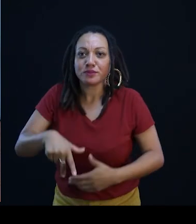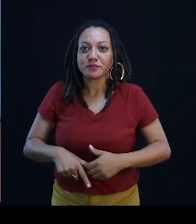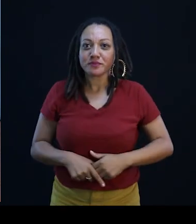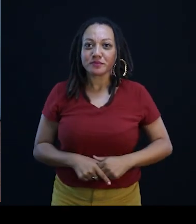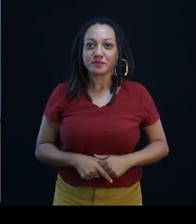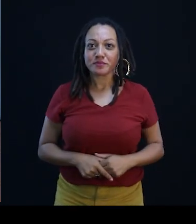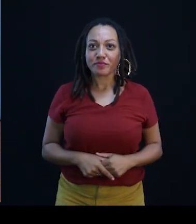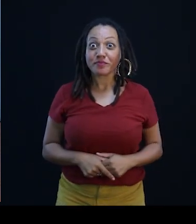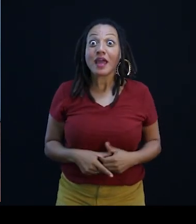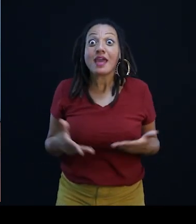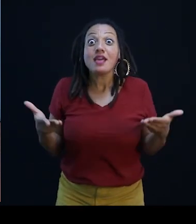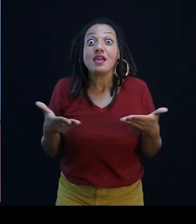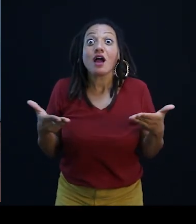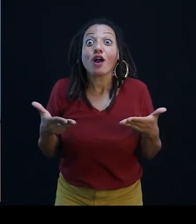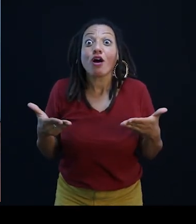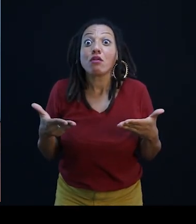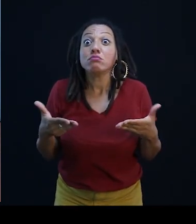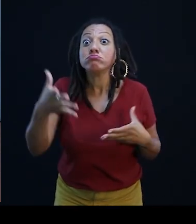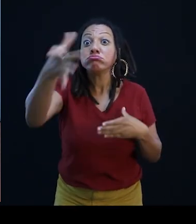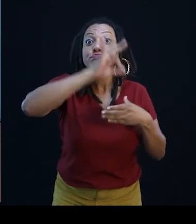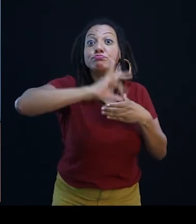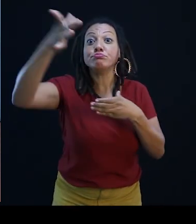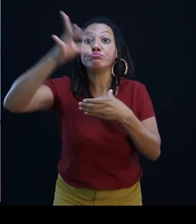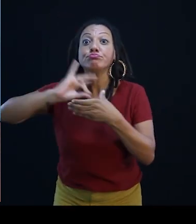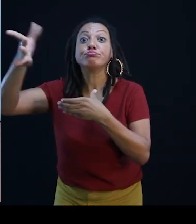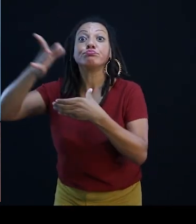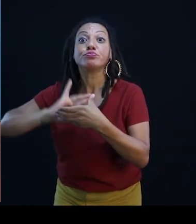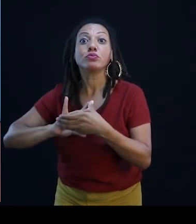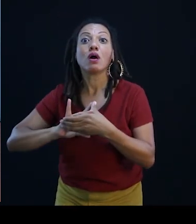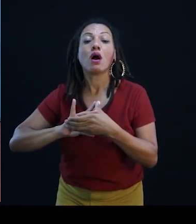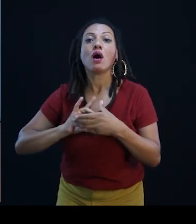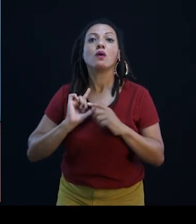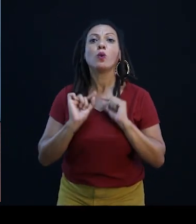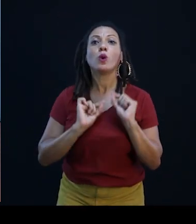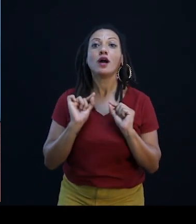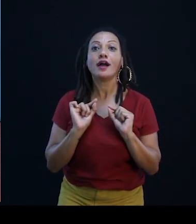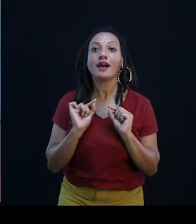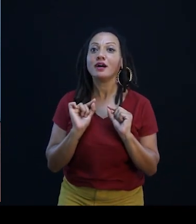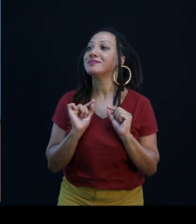pequenininha. E agora, depois de recolher, tem que